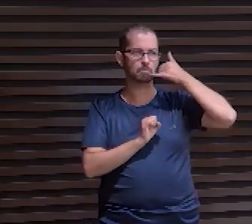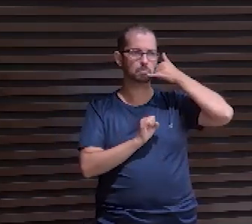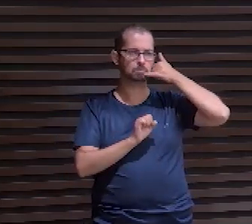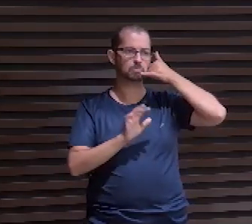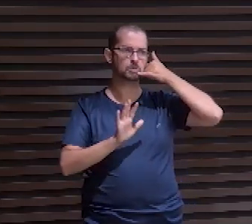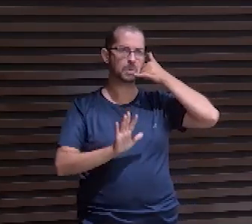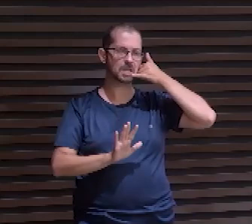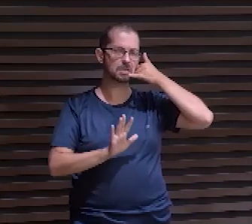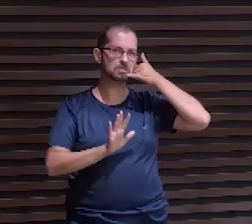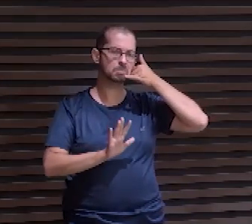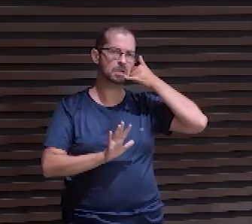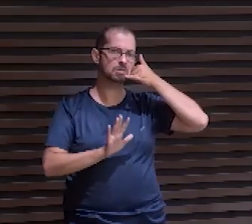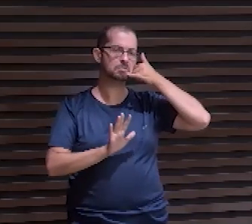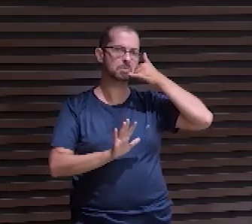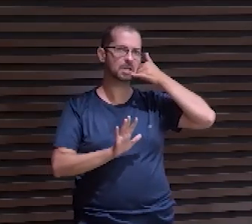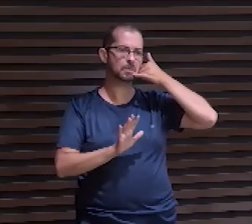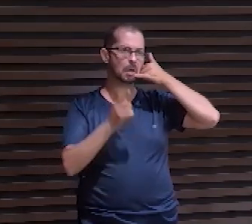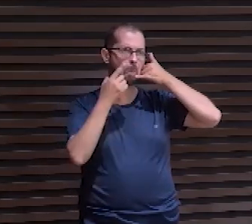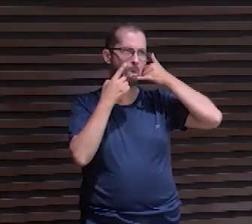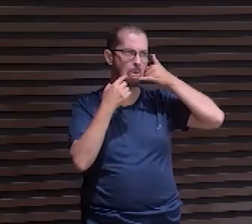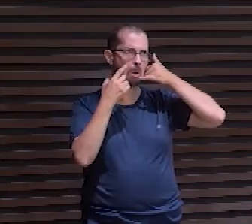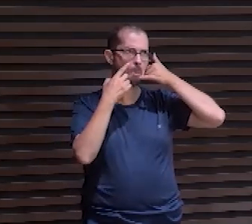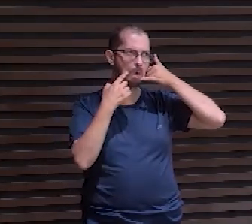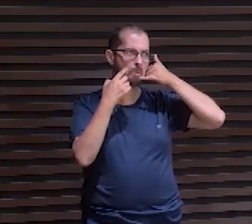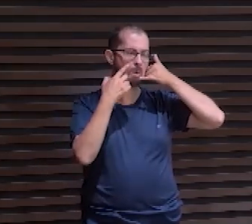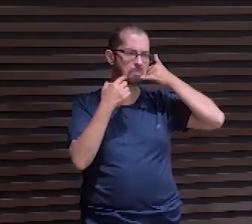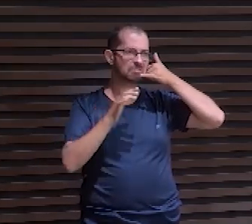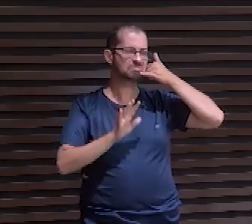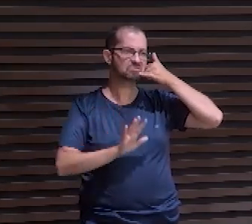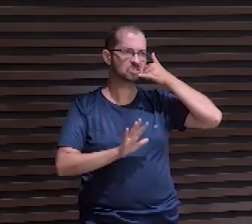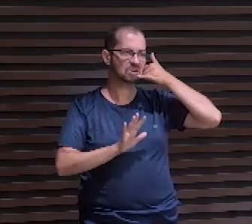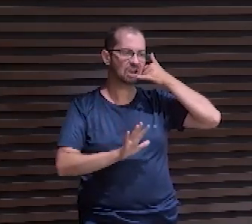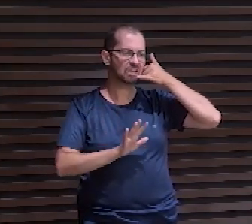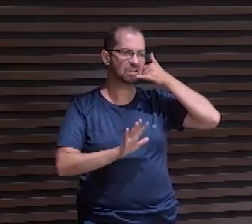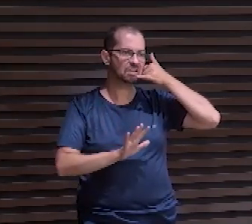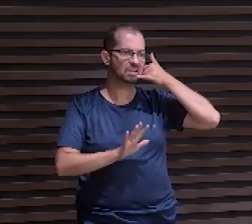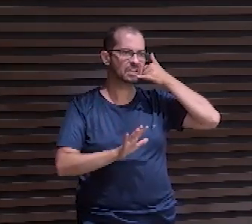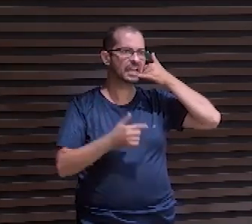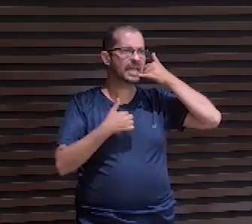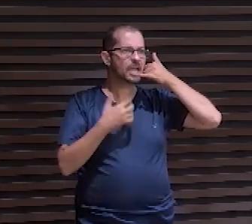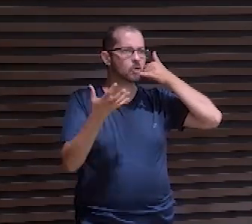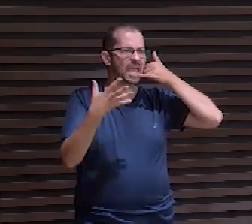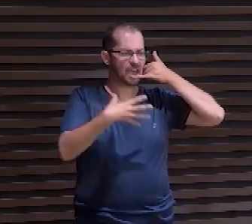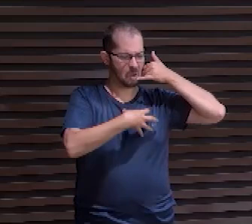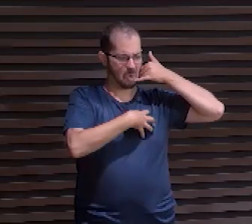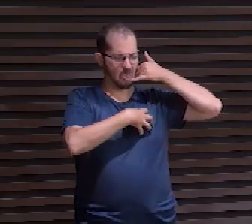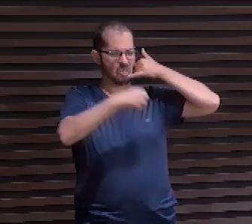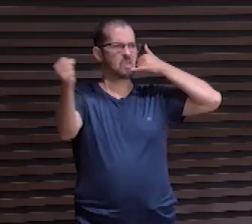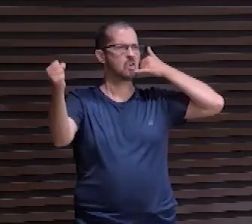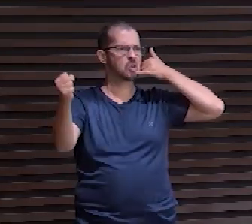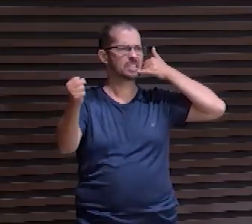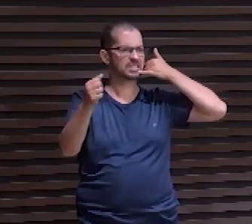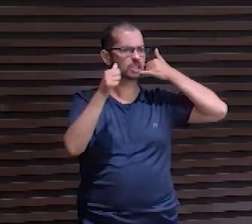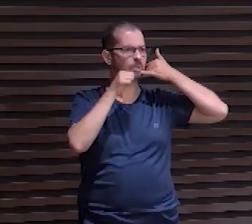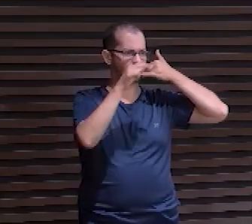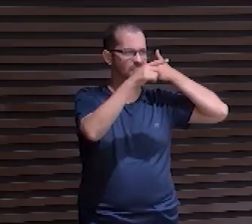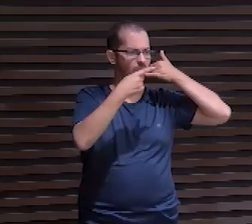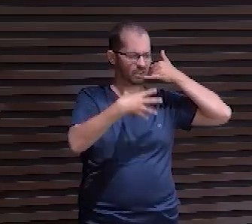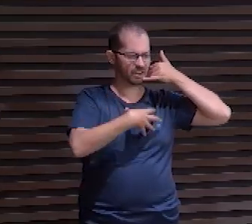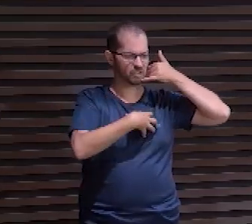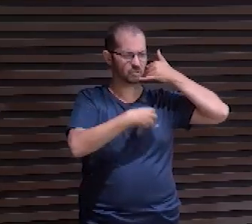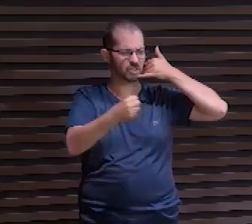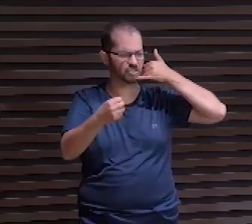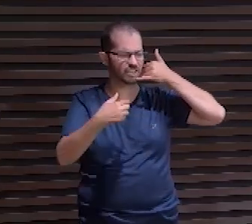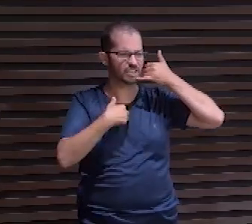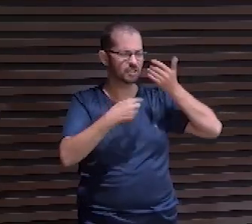se recuperasse para prosseguir. Estou à beira de cometer um suicídio e acabei de